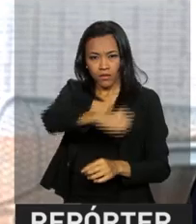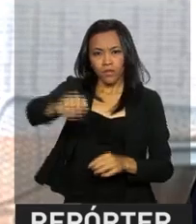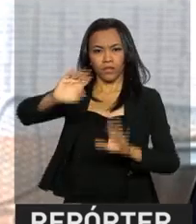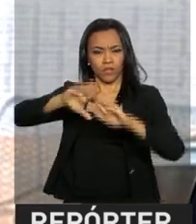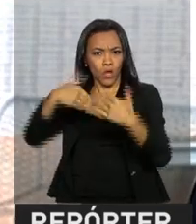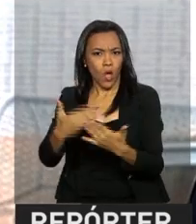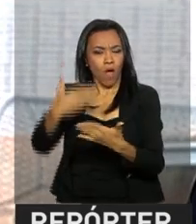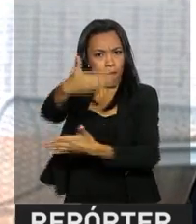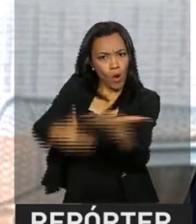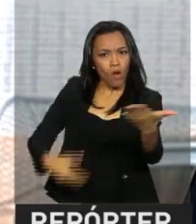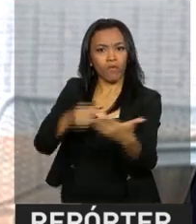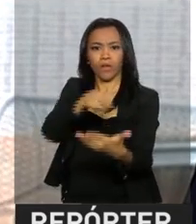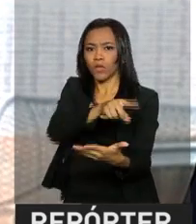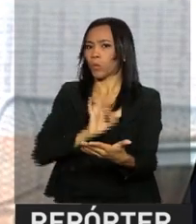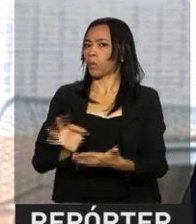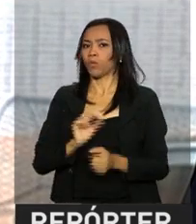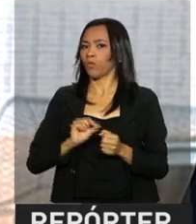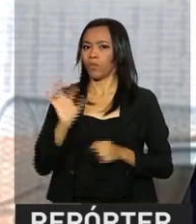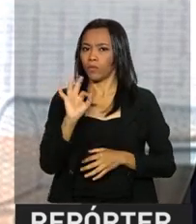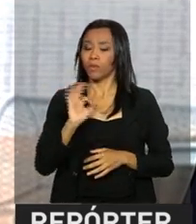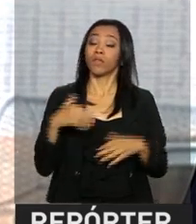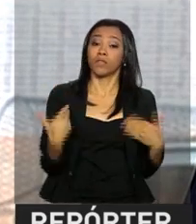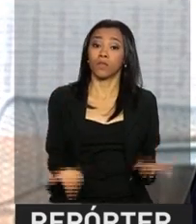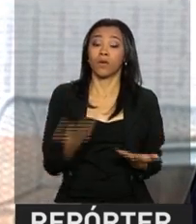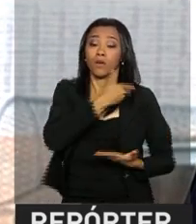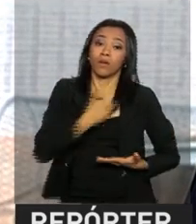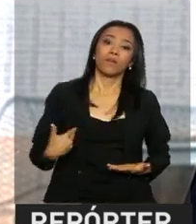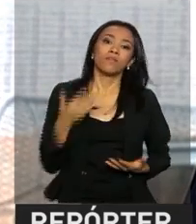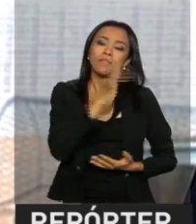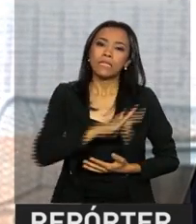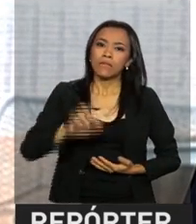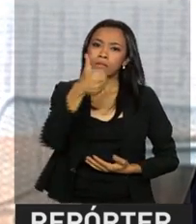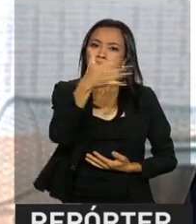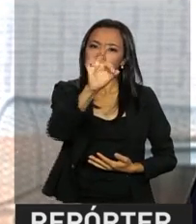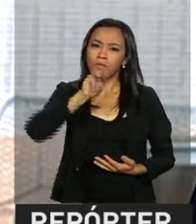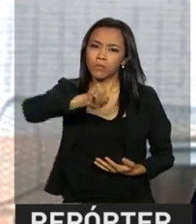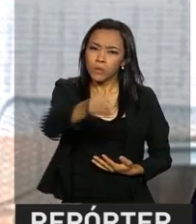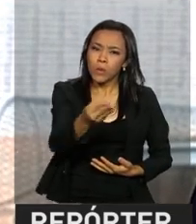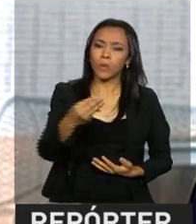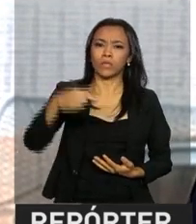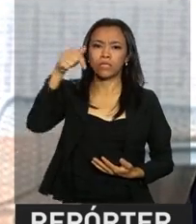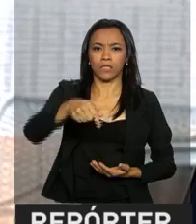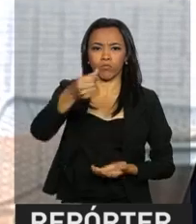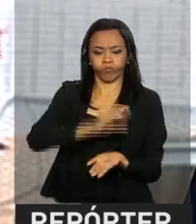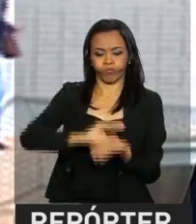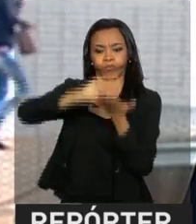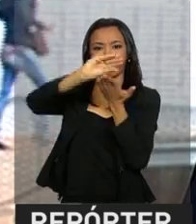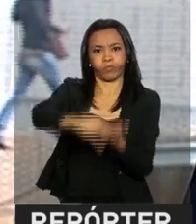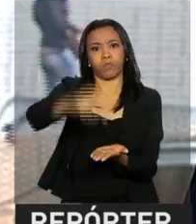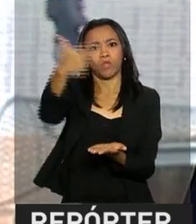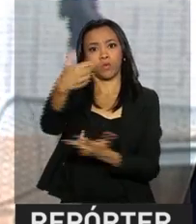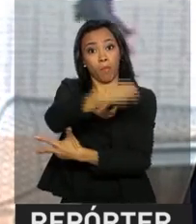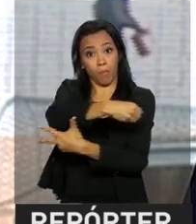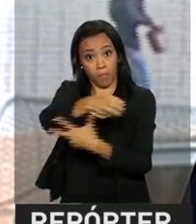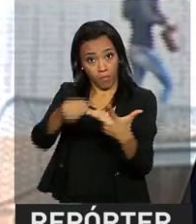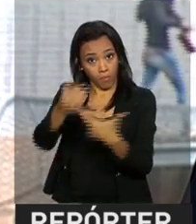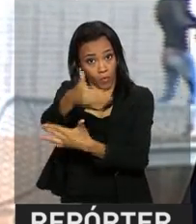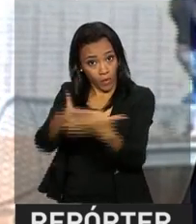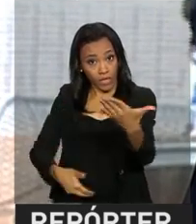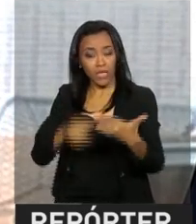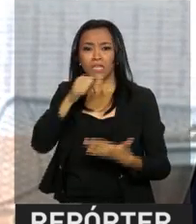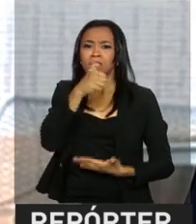realização das provas. O governo federal investiu cerca de 10 milhões de reais nessa segunda aplicação do Enem 2016